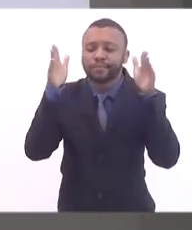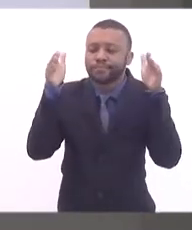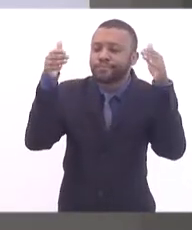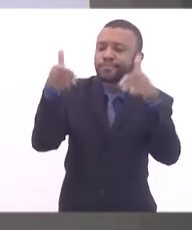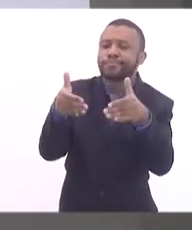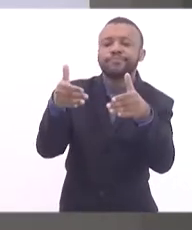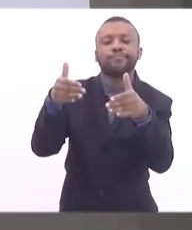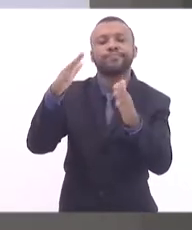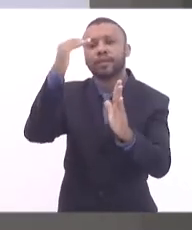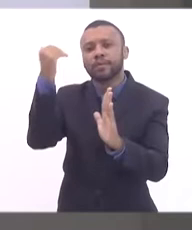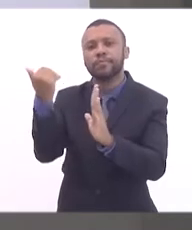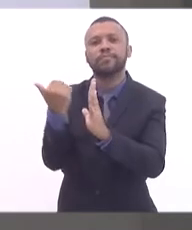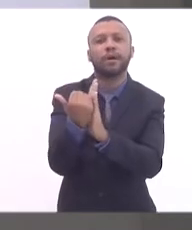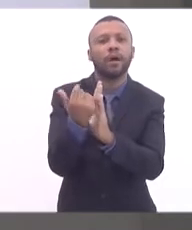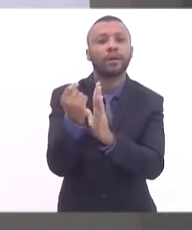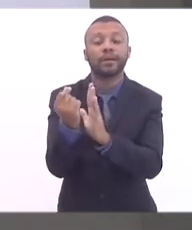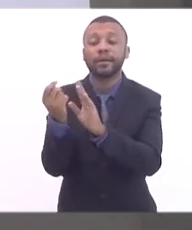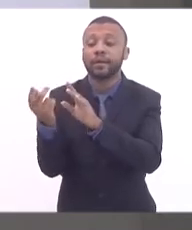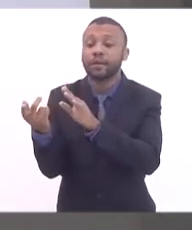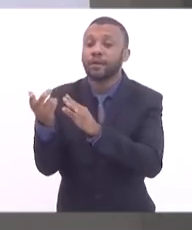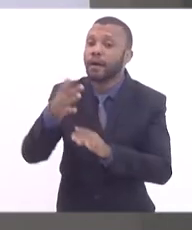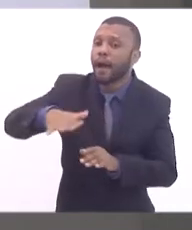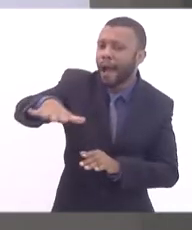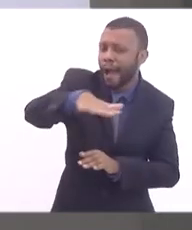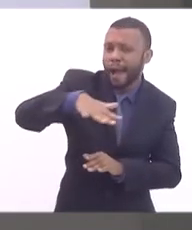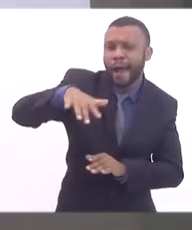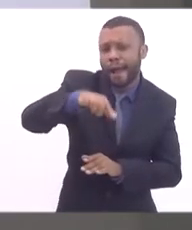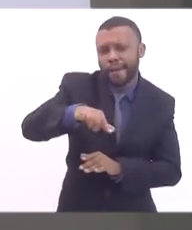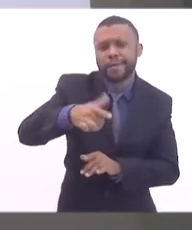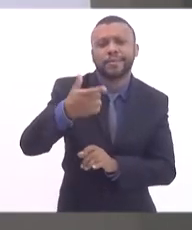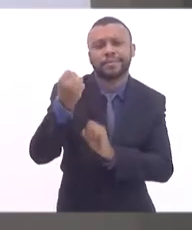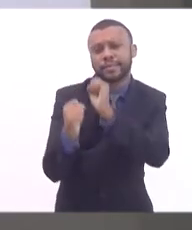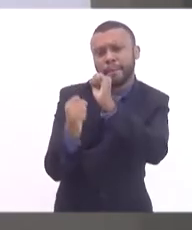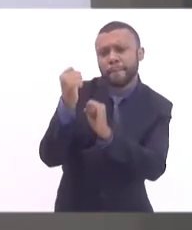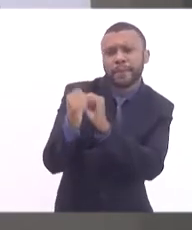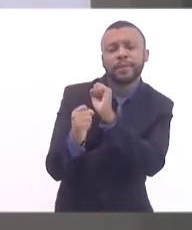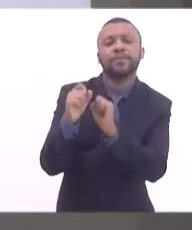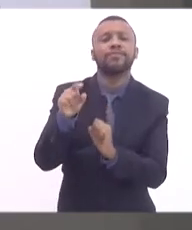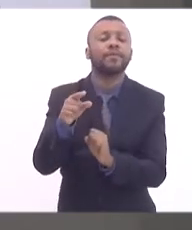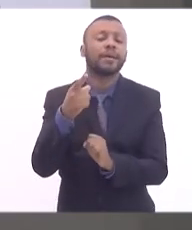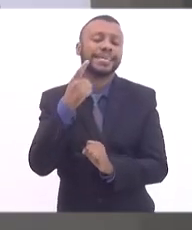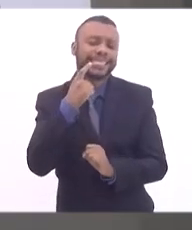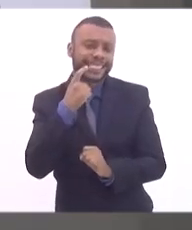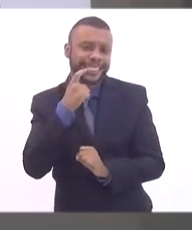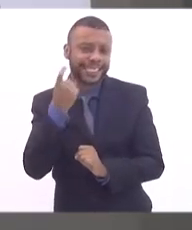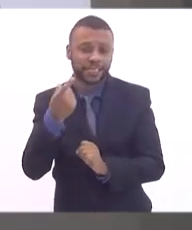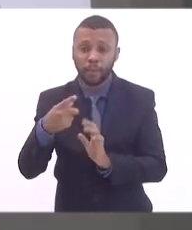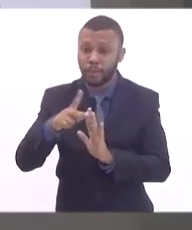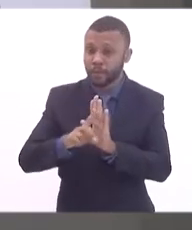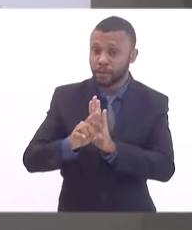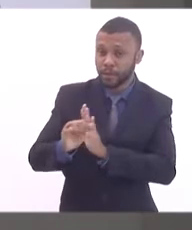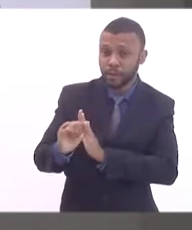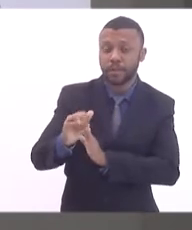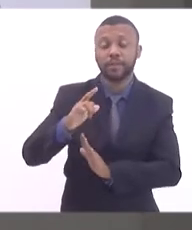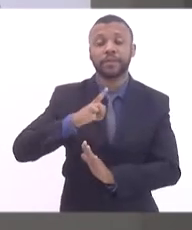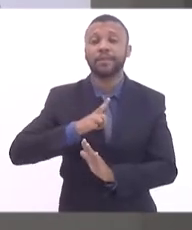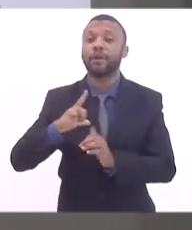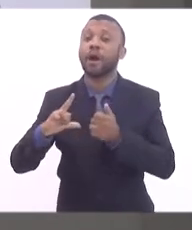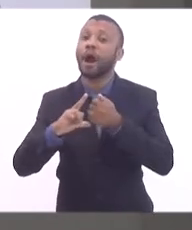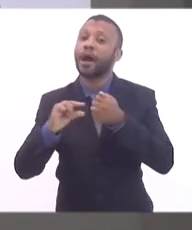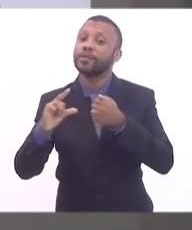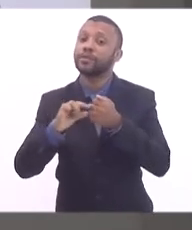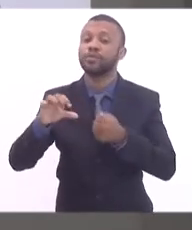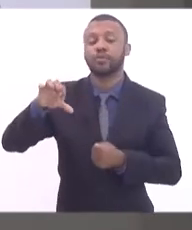eles aplicamos para o setor de plástico então o Perry foi montados com duas vertentes A primeira foi pela artigo